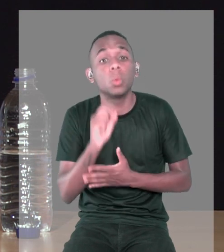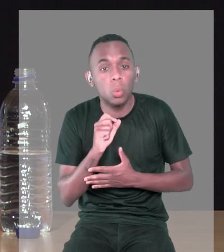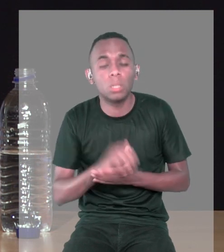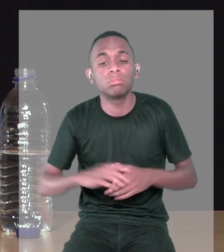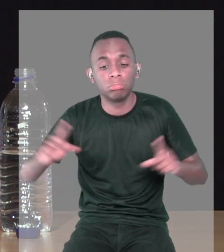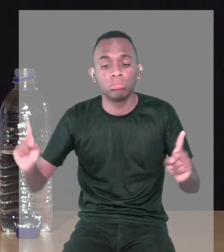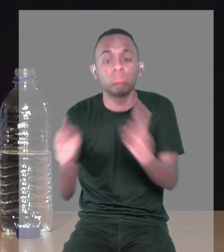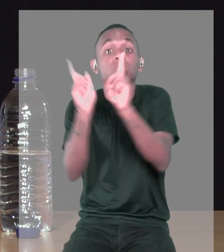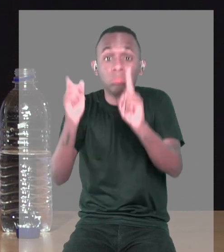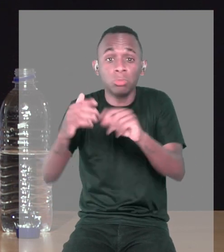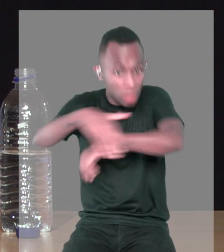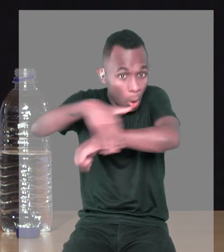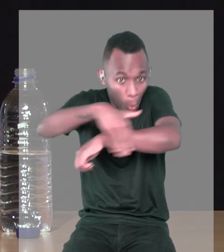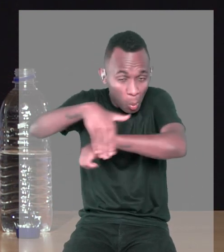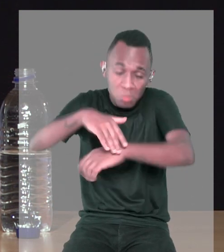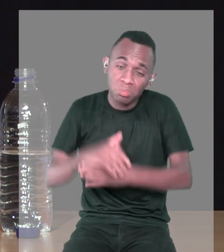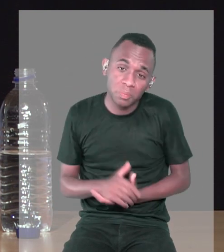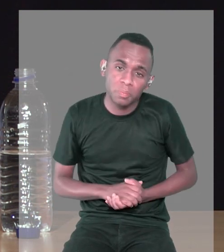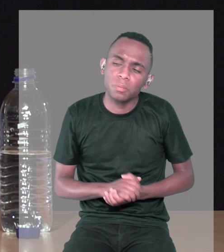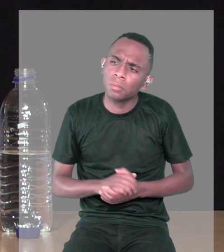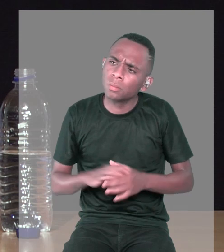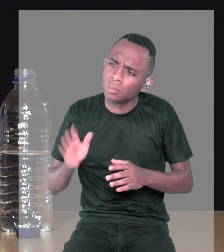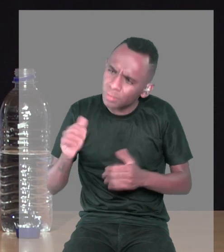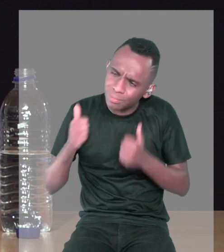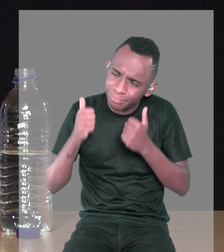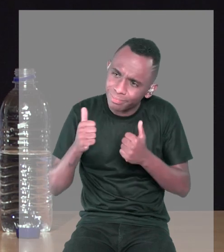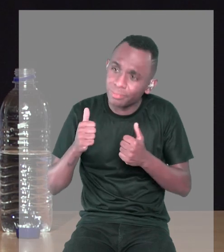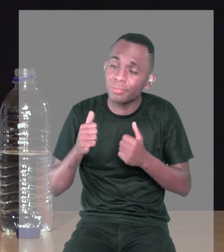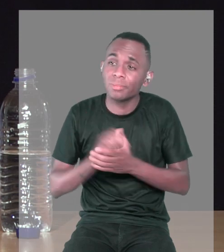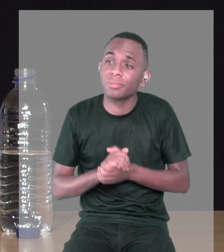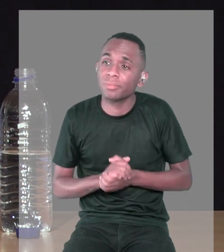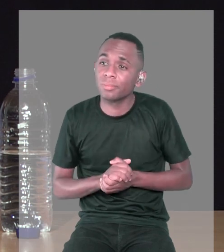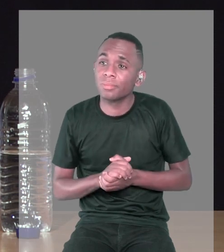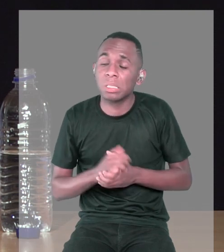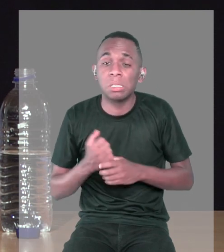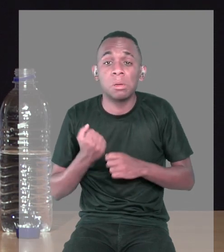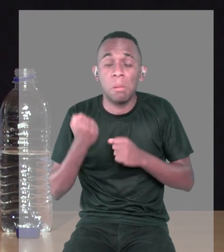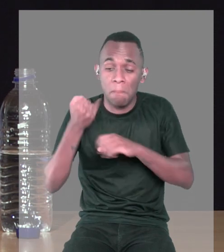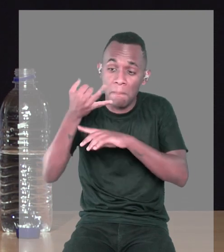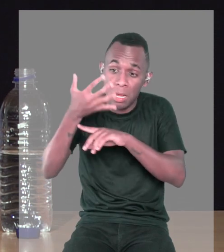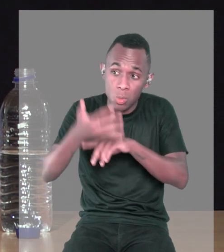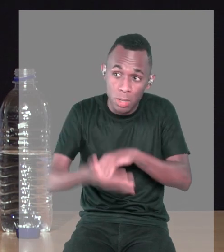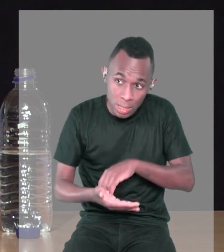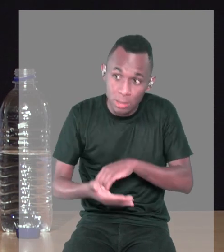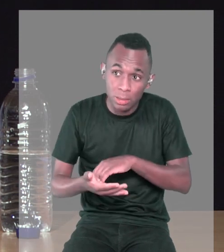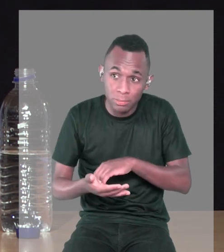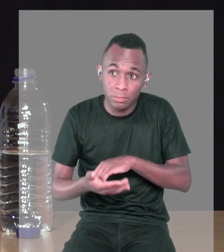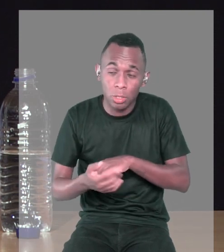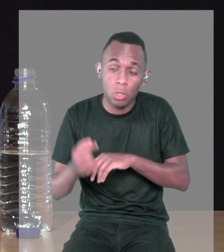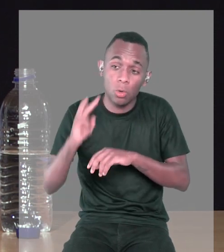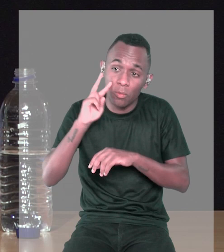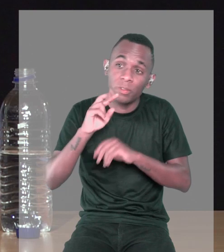porém, esbarrou com ela na rua. Ele diz: depois, numa noite, por